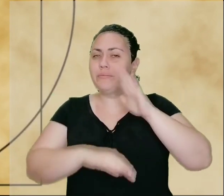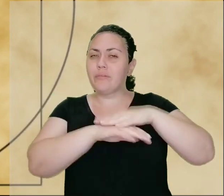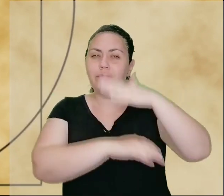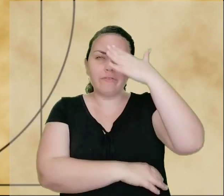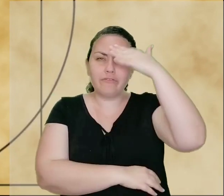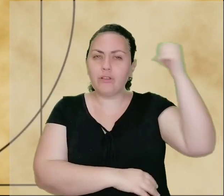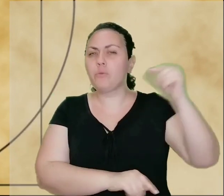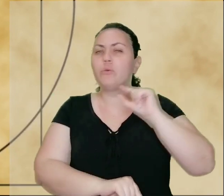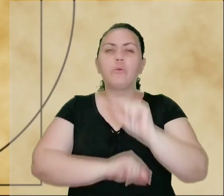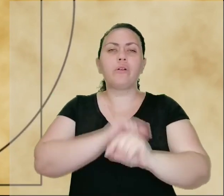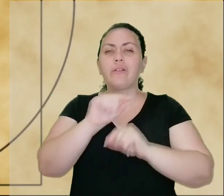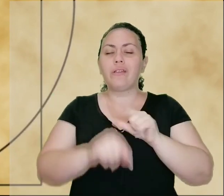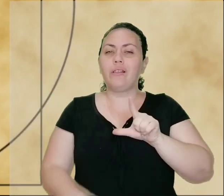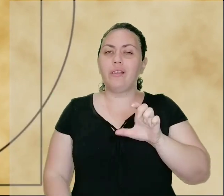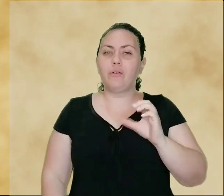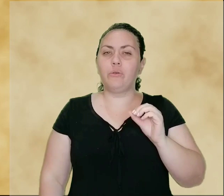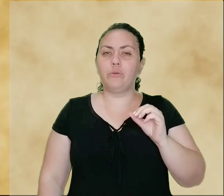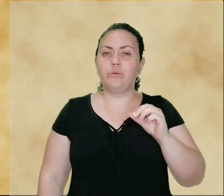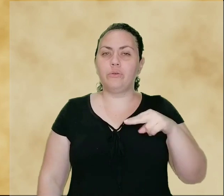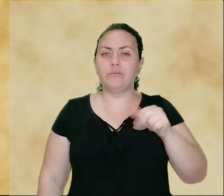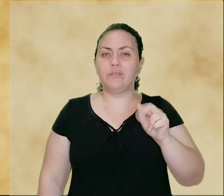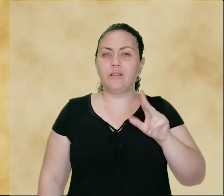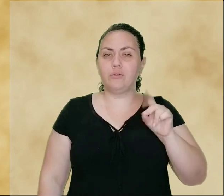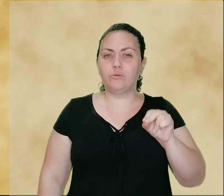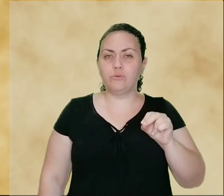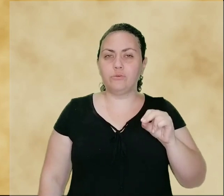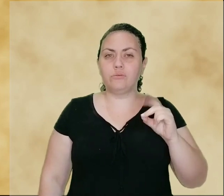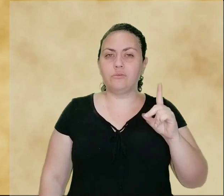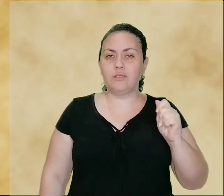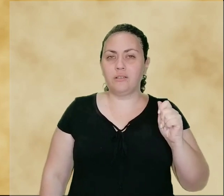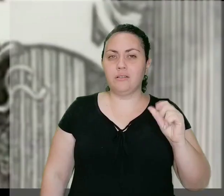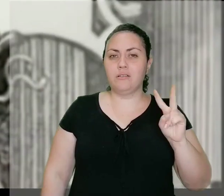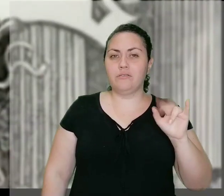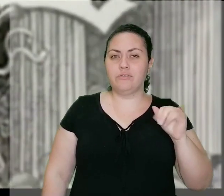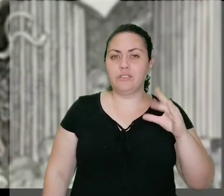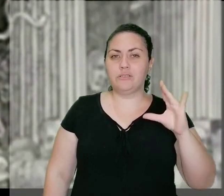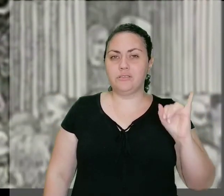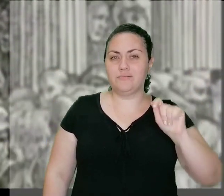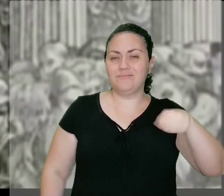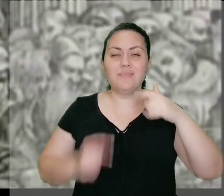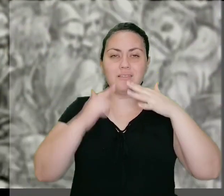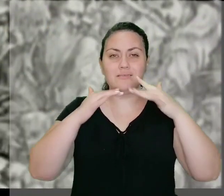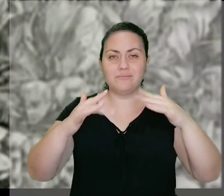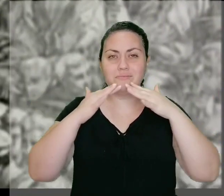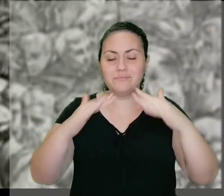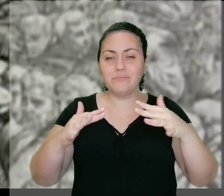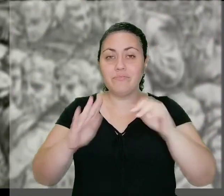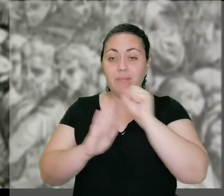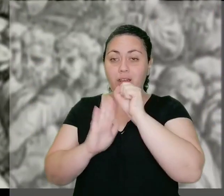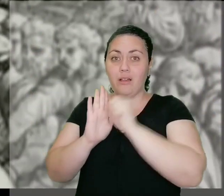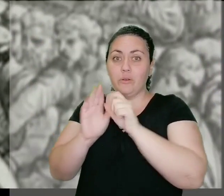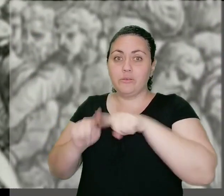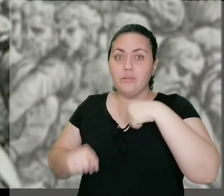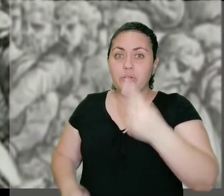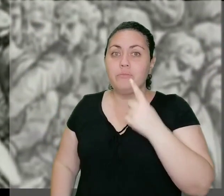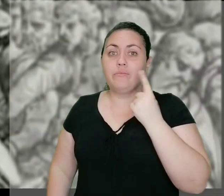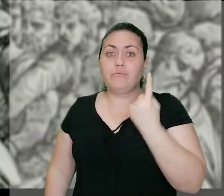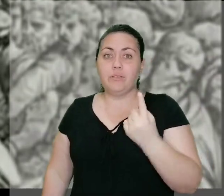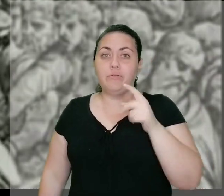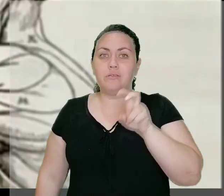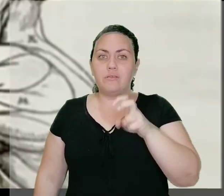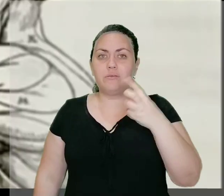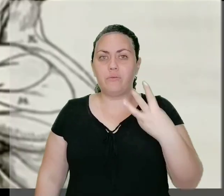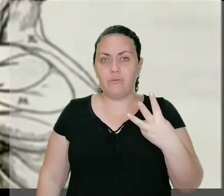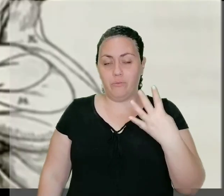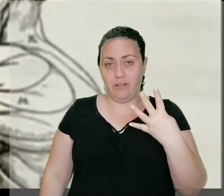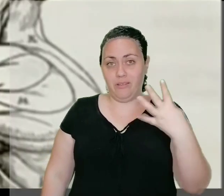artista mais conhecido desse período foi Leonardo da Vinci. Anos depois, em 1543,